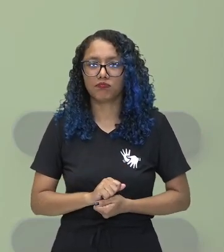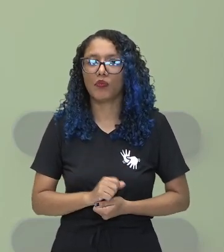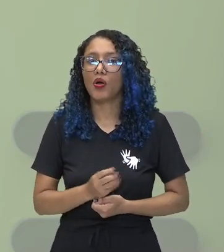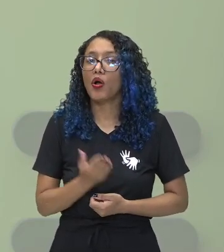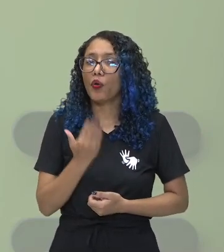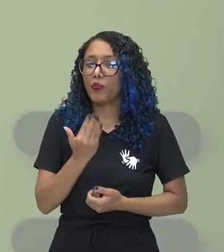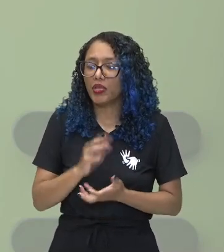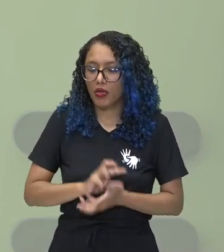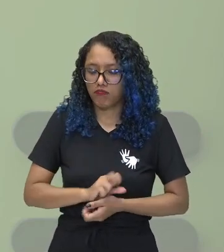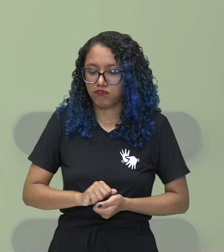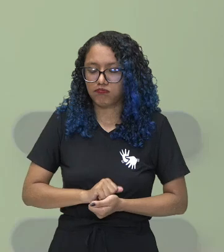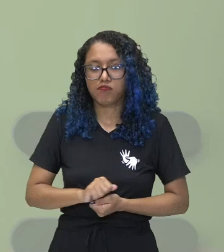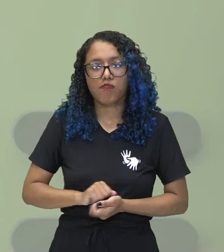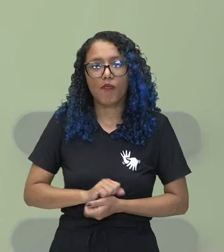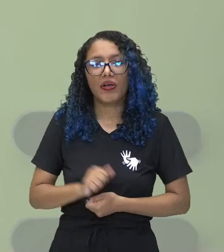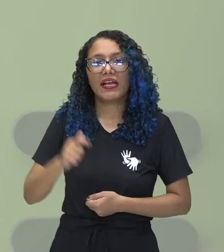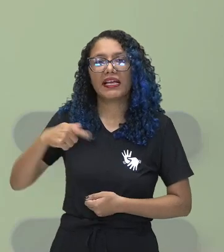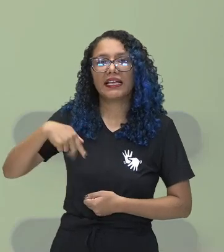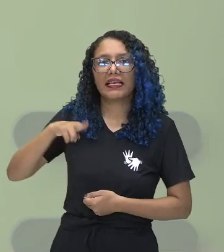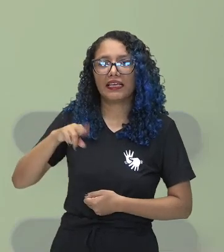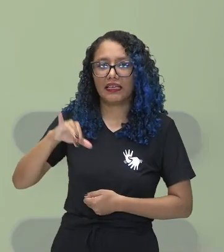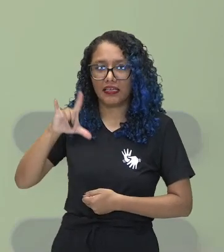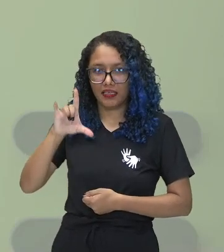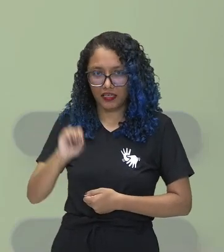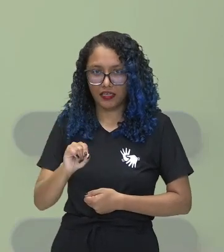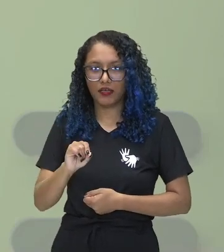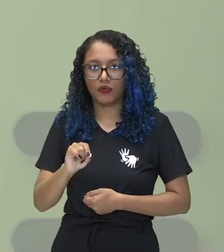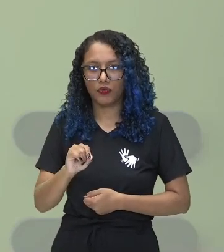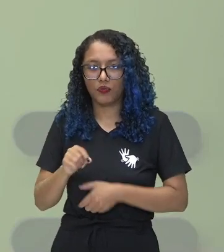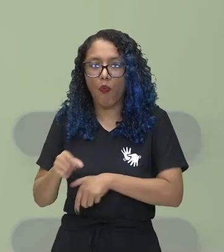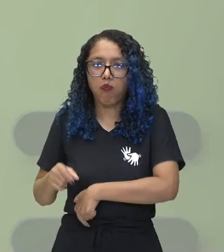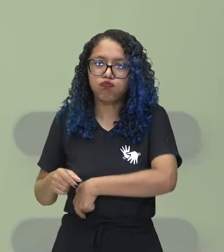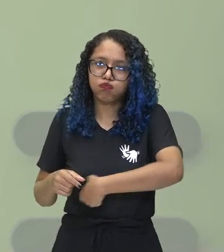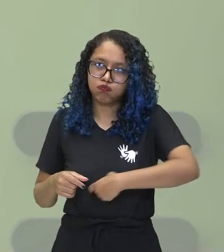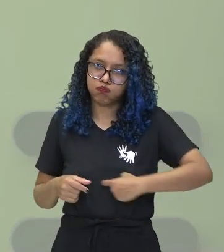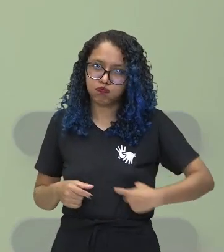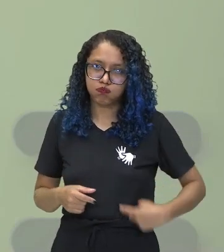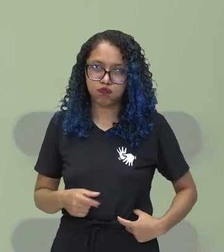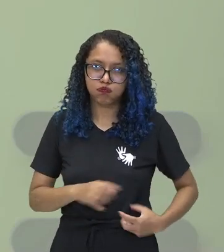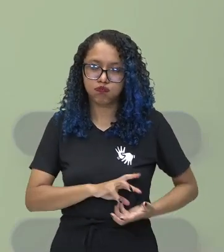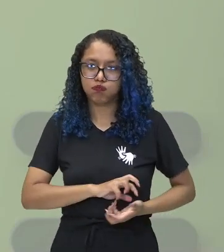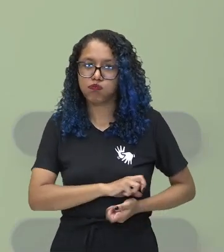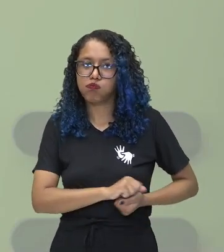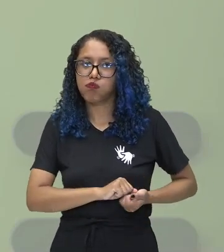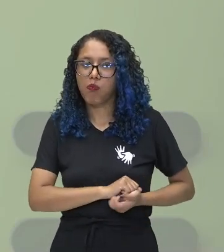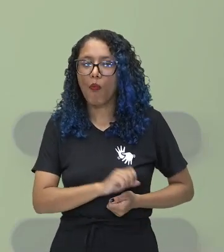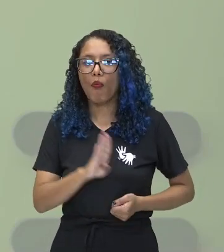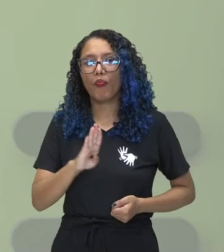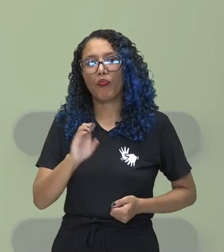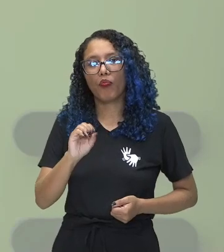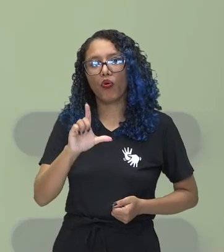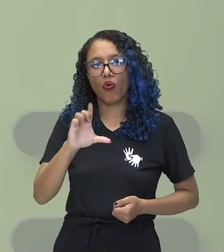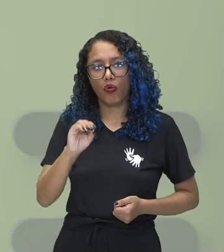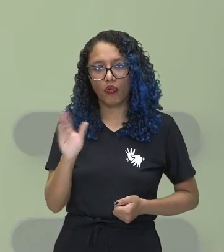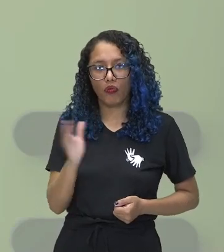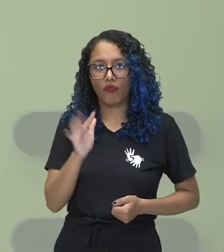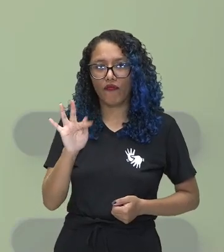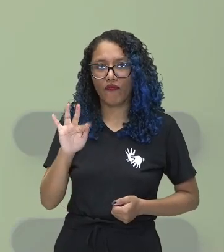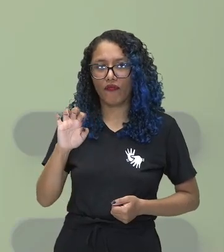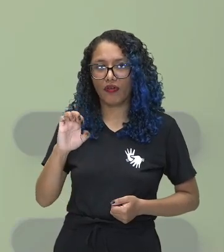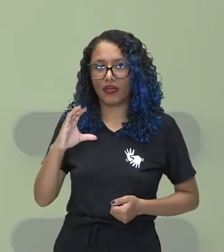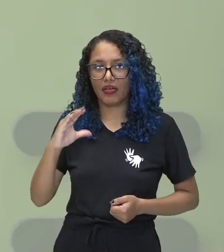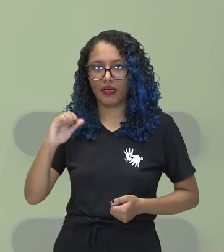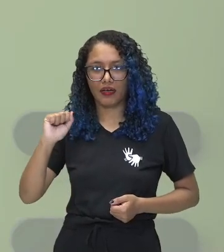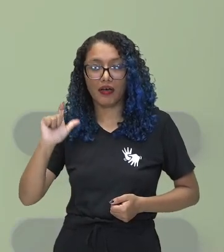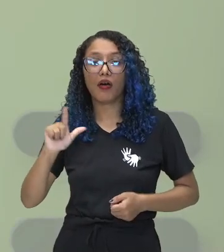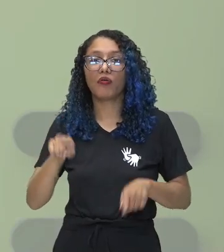para o intestino grosso, onde vai ser formado o bolo fecal, vai ter uma certa absorção de água ainda, né,